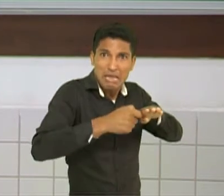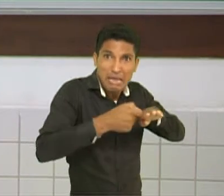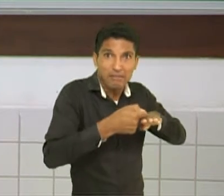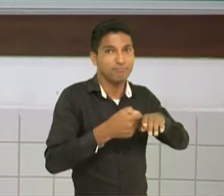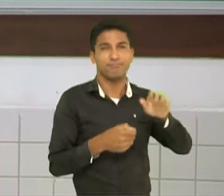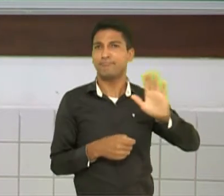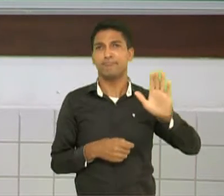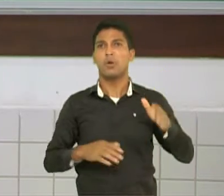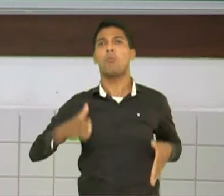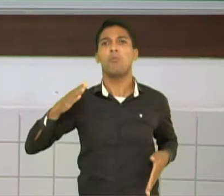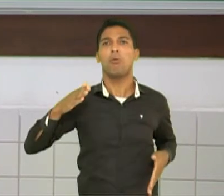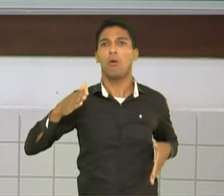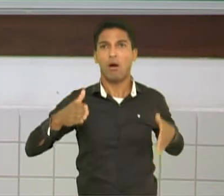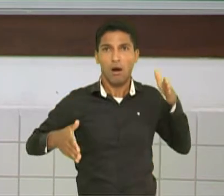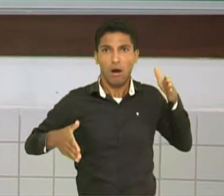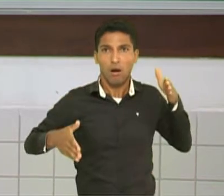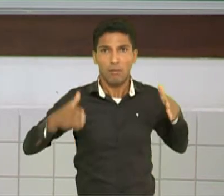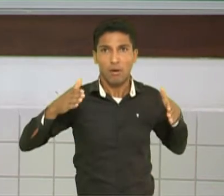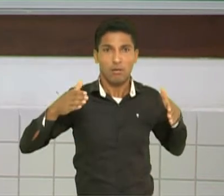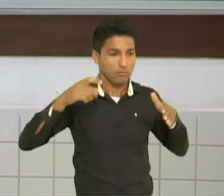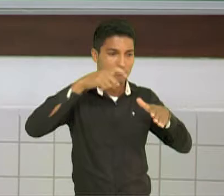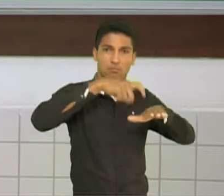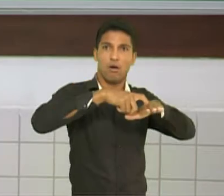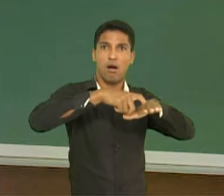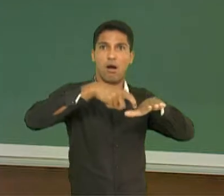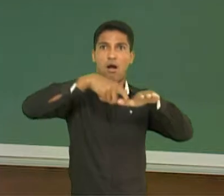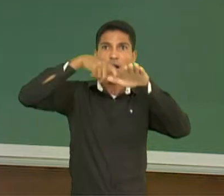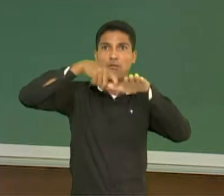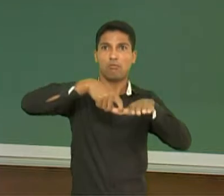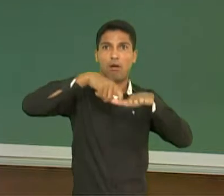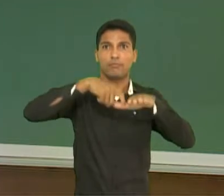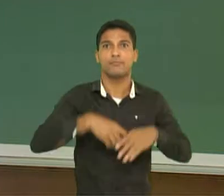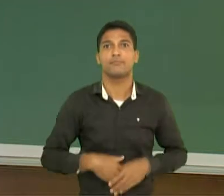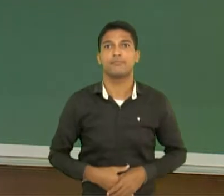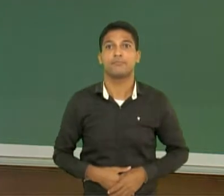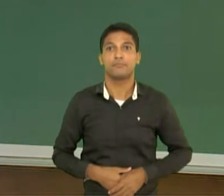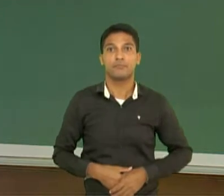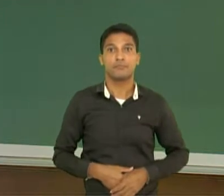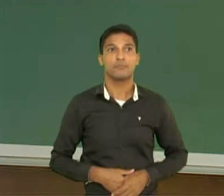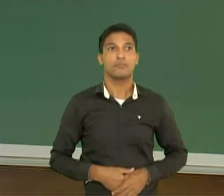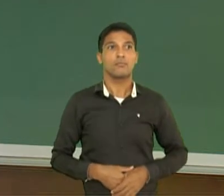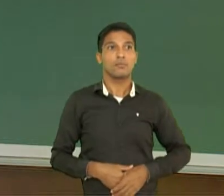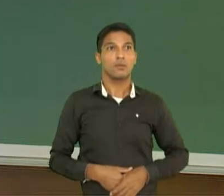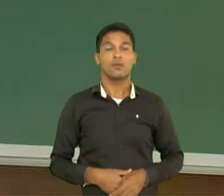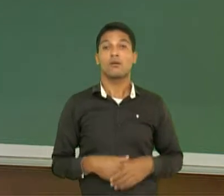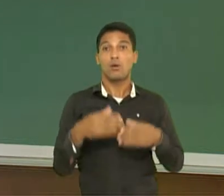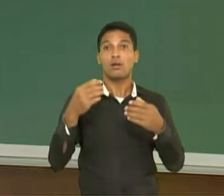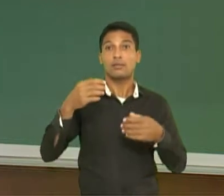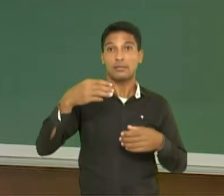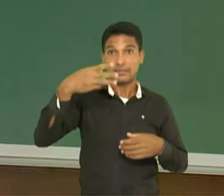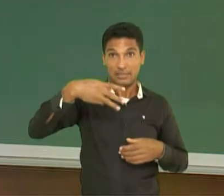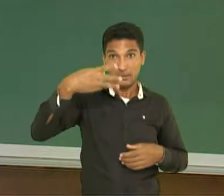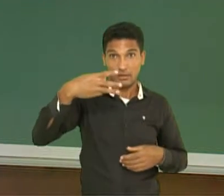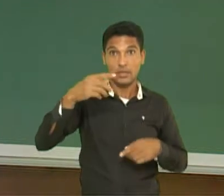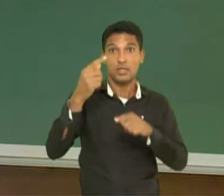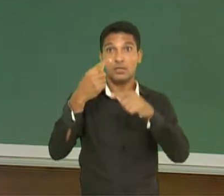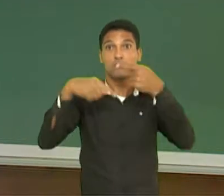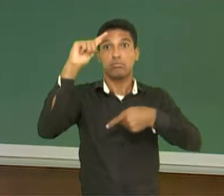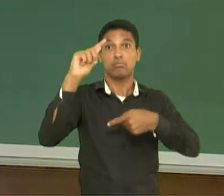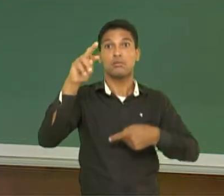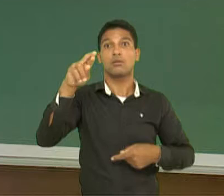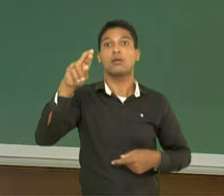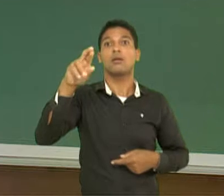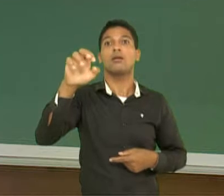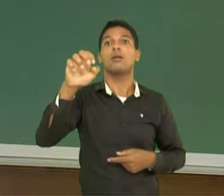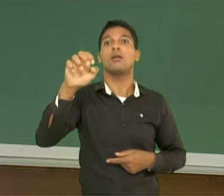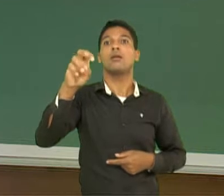Automação, grande palavra-chave aí para você. Ainda a terceira revolução industrial trouxe novos medicamentos, novas vacinas